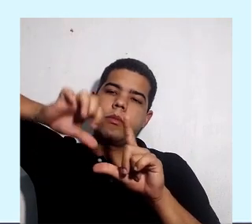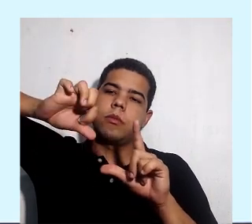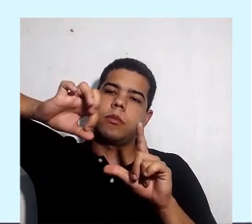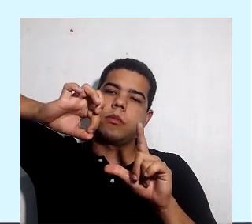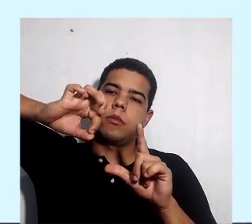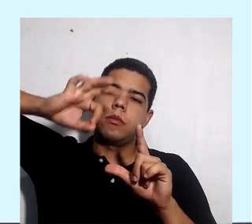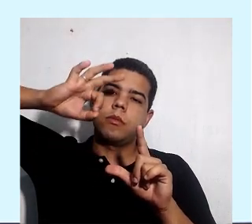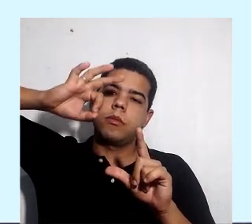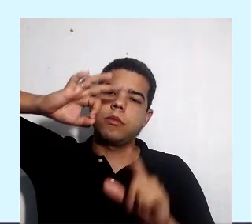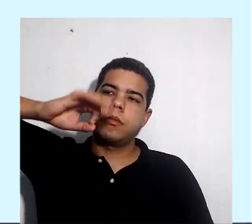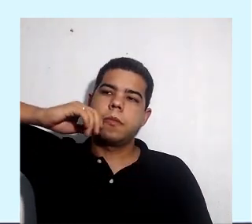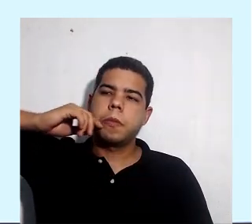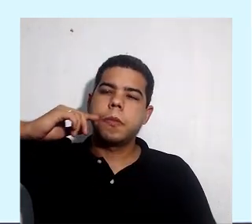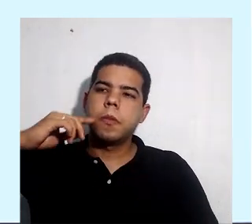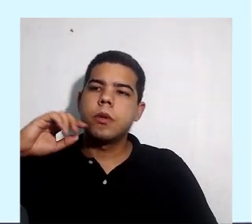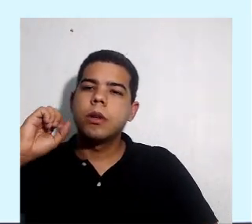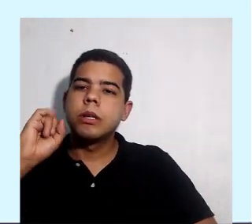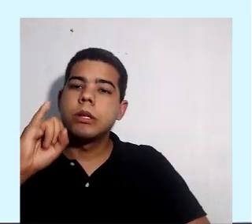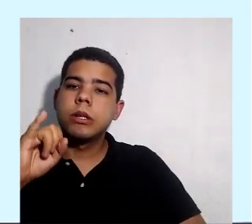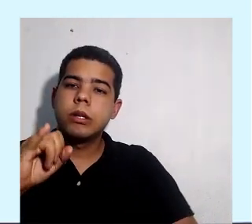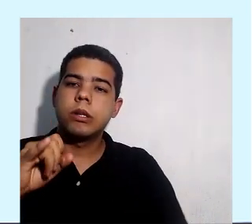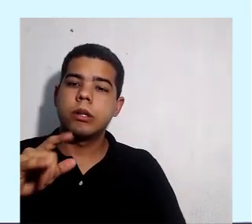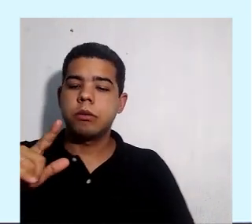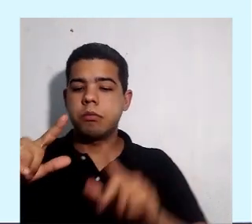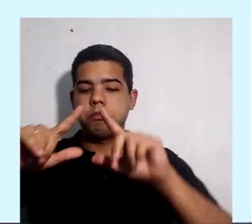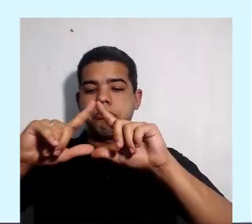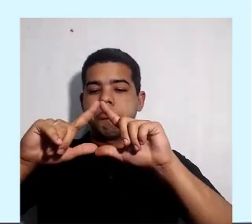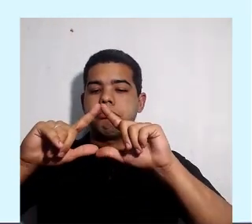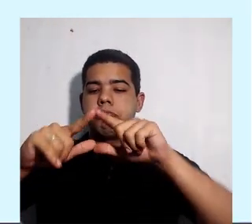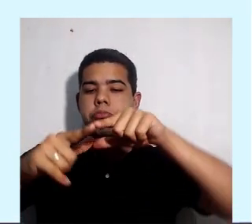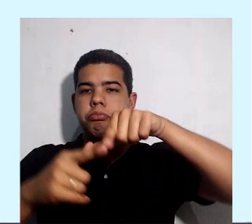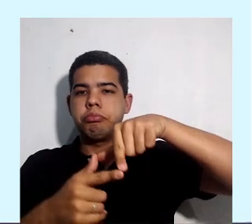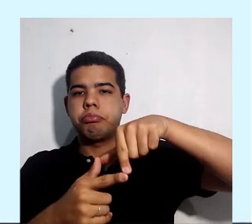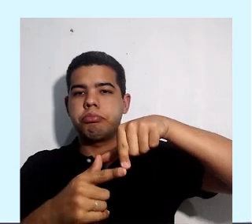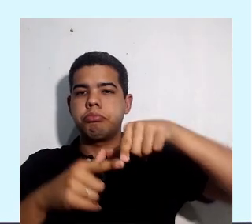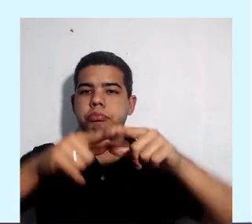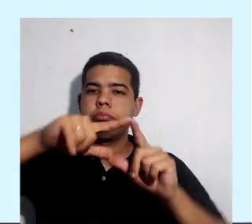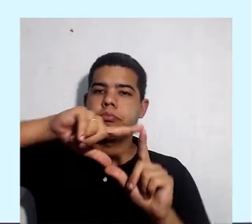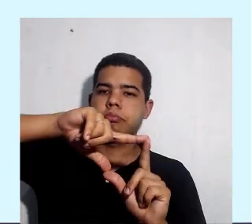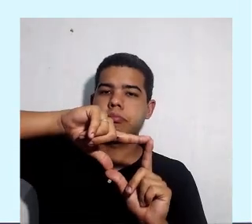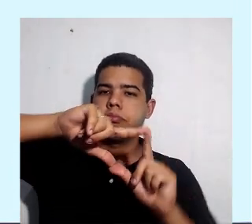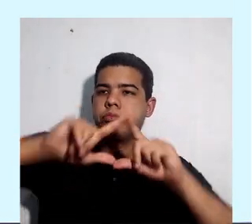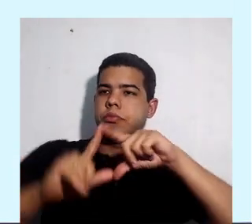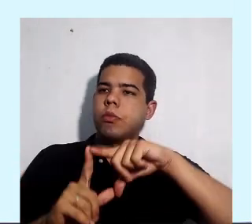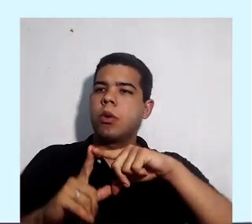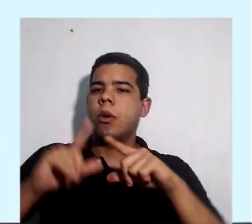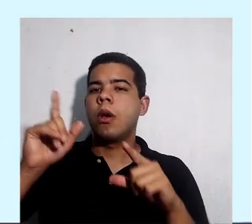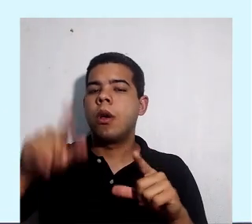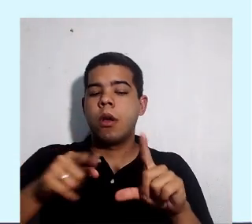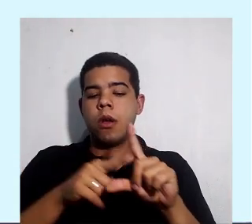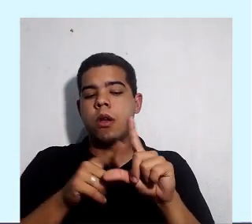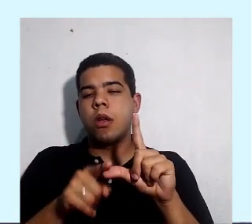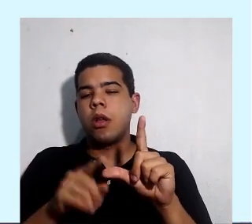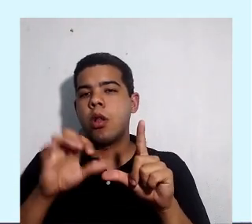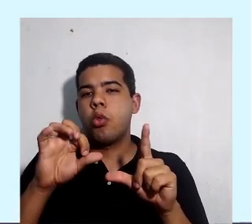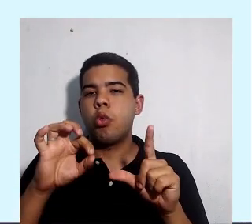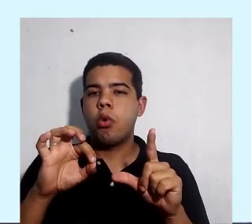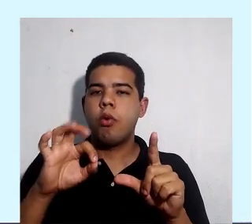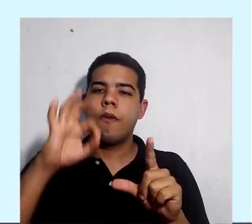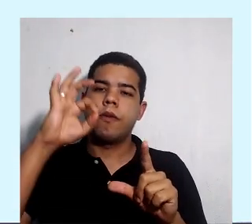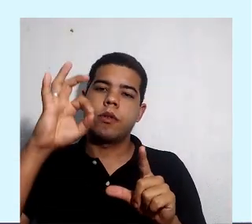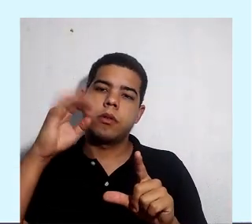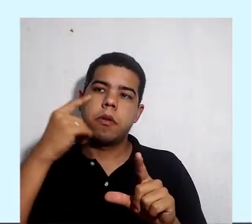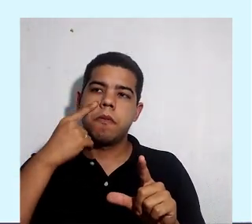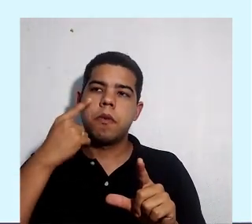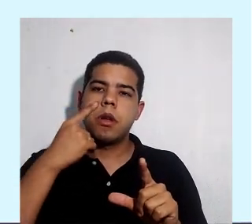base. Então, dependendo da posição que o triângulo esteja, você vai observar aquele segmento que está fazendo um ângulo de 90 graus